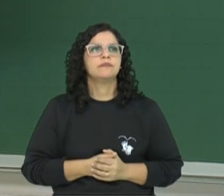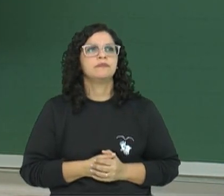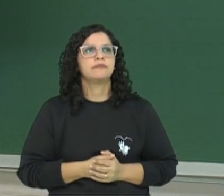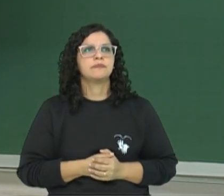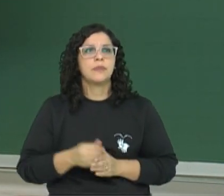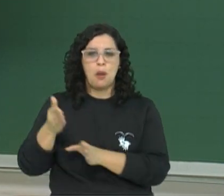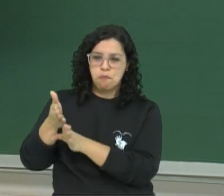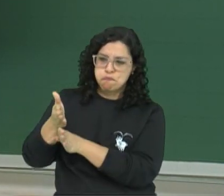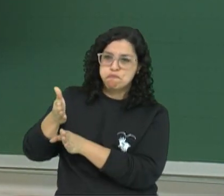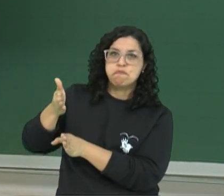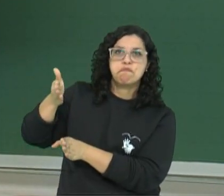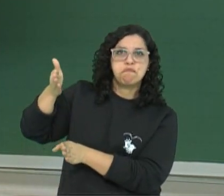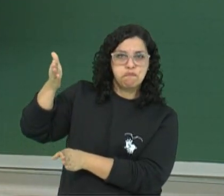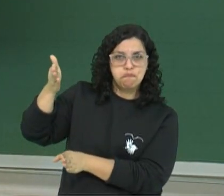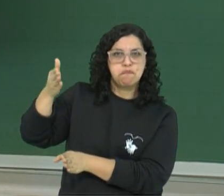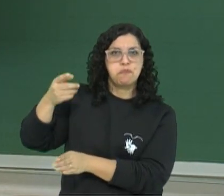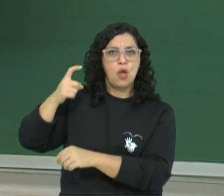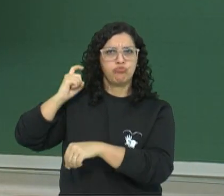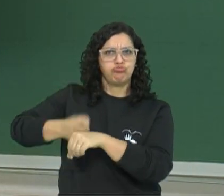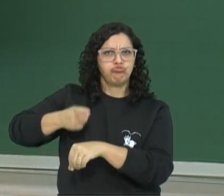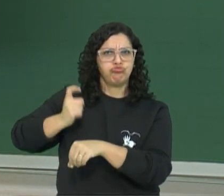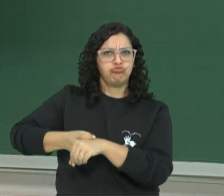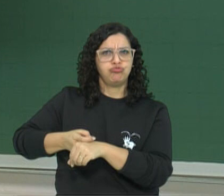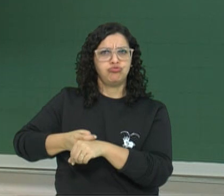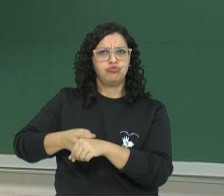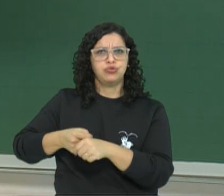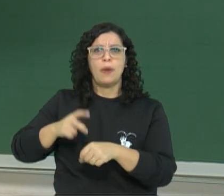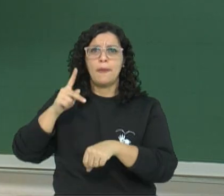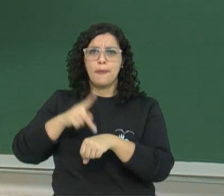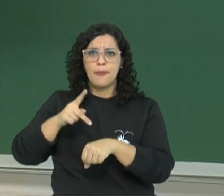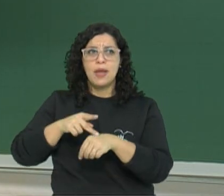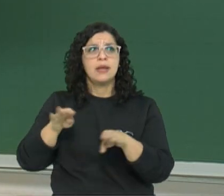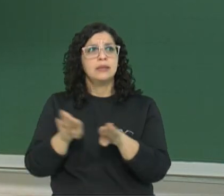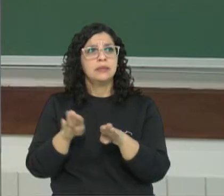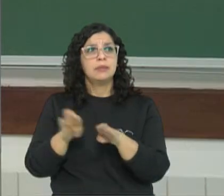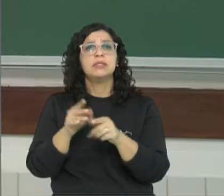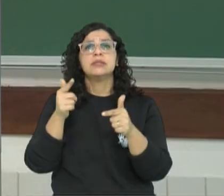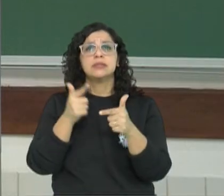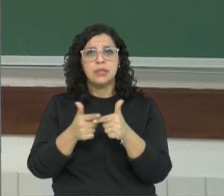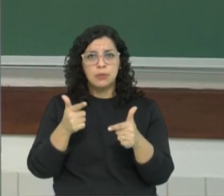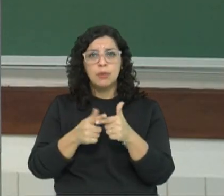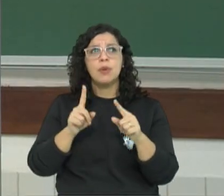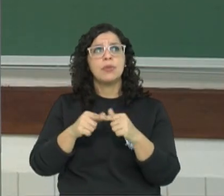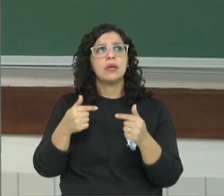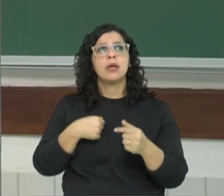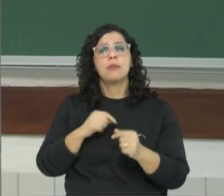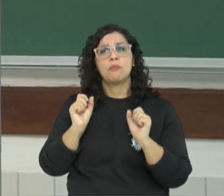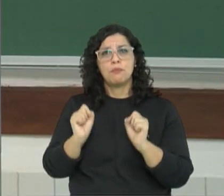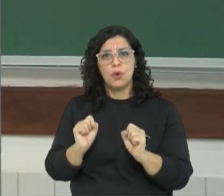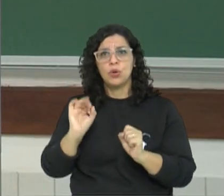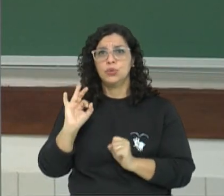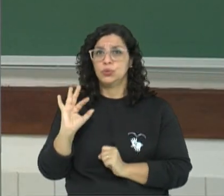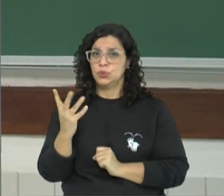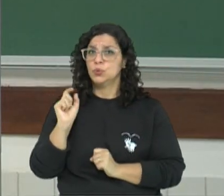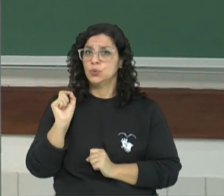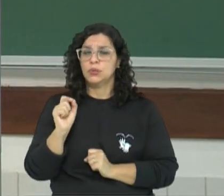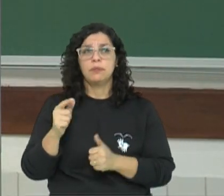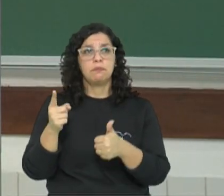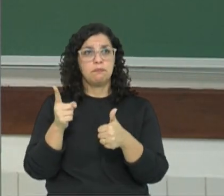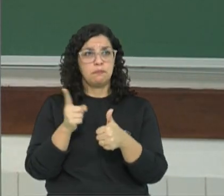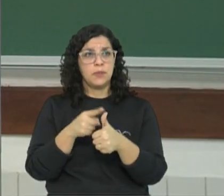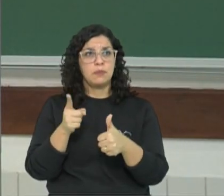uma barragem dessa aqui, maciça de concreto, os caras tiveram alguns problemas do tipo,